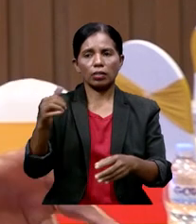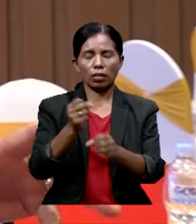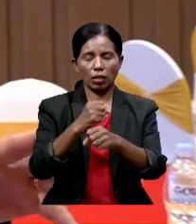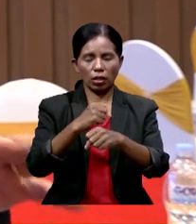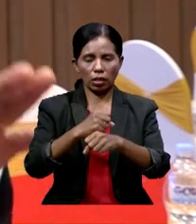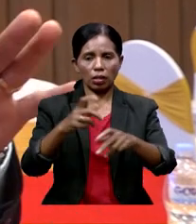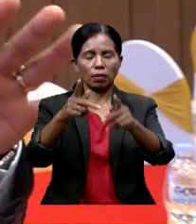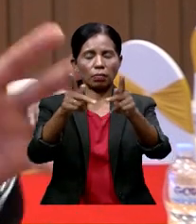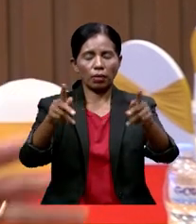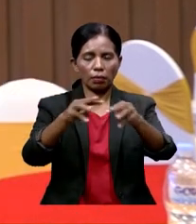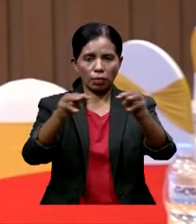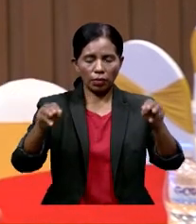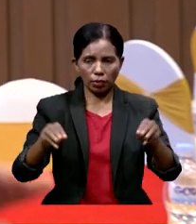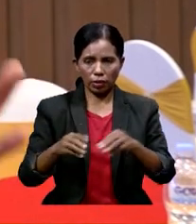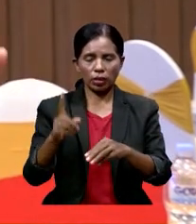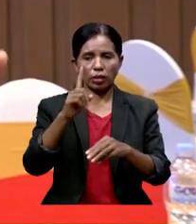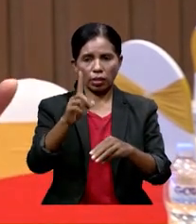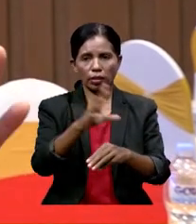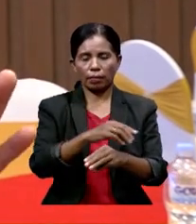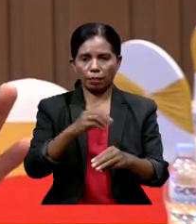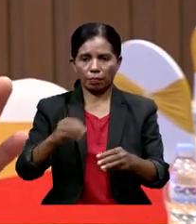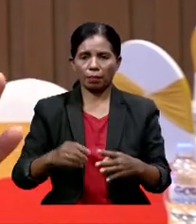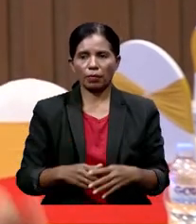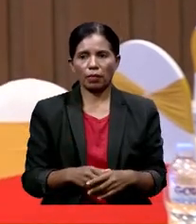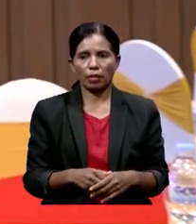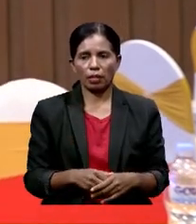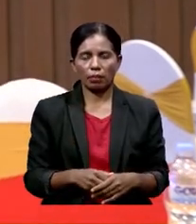mapeamento. Ser halo ser mapeamento, né?